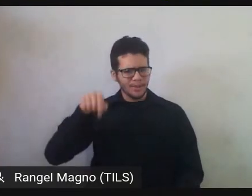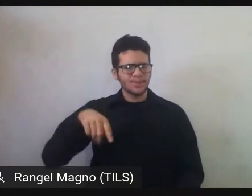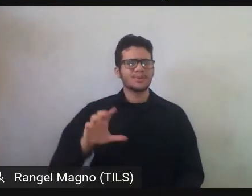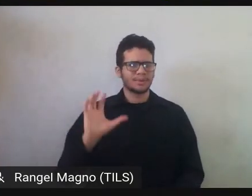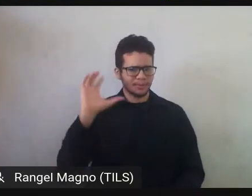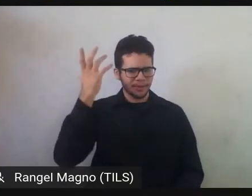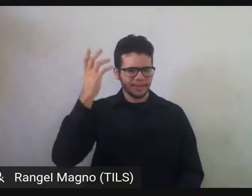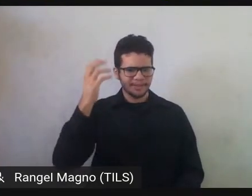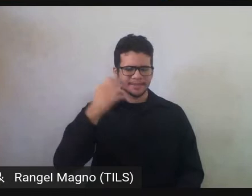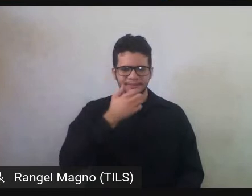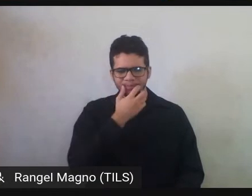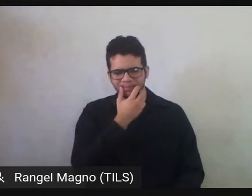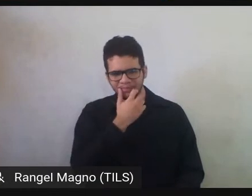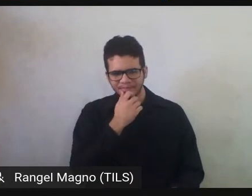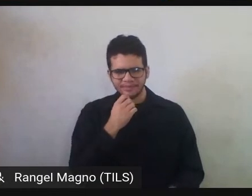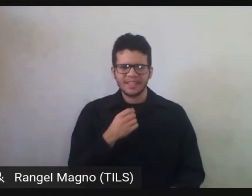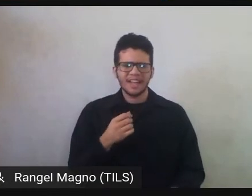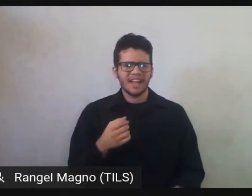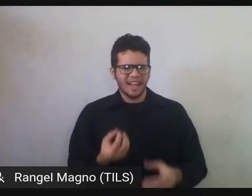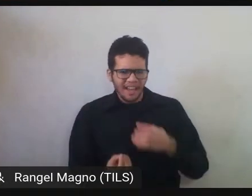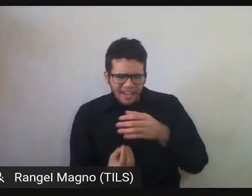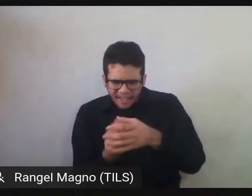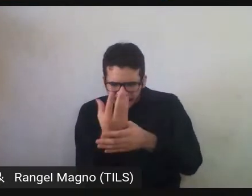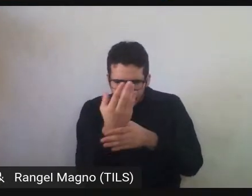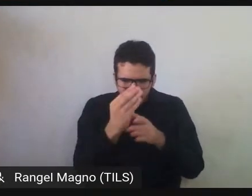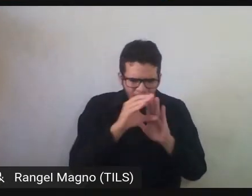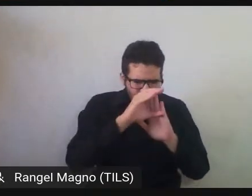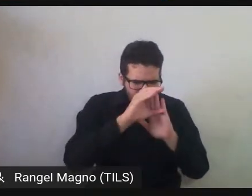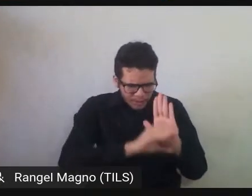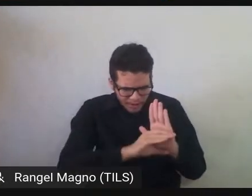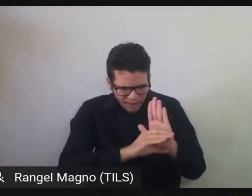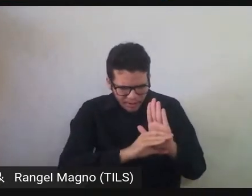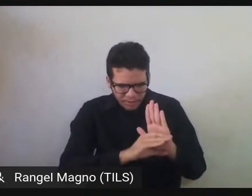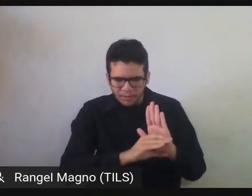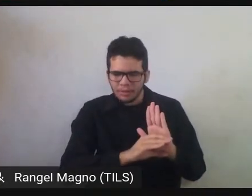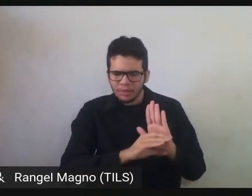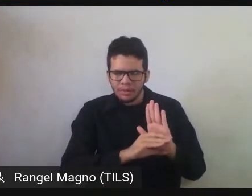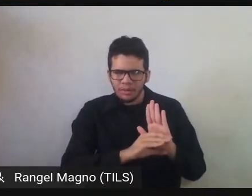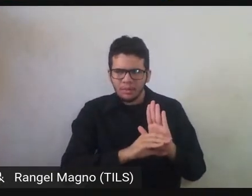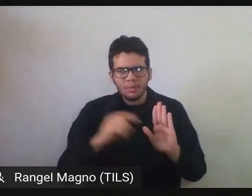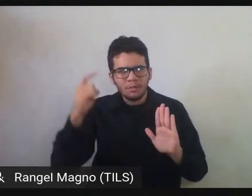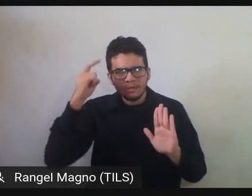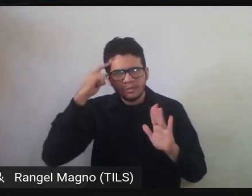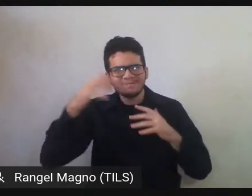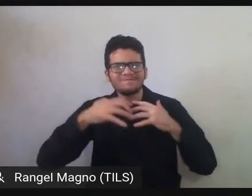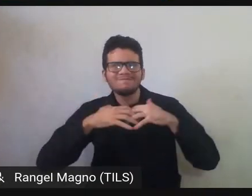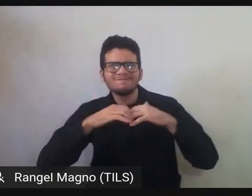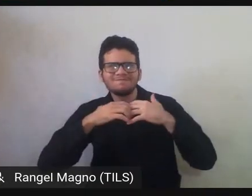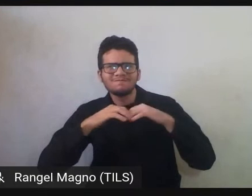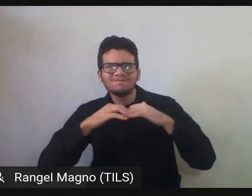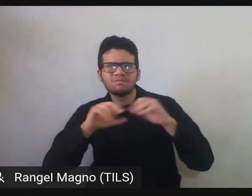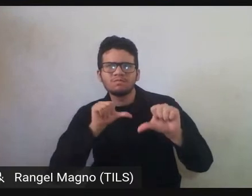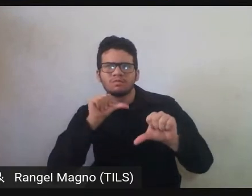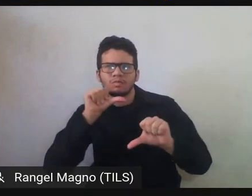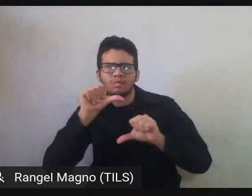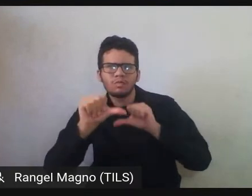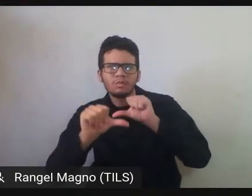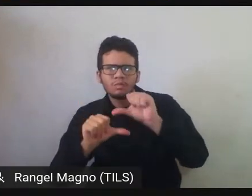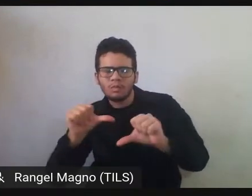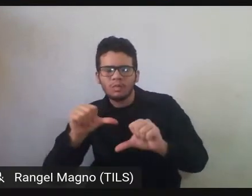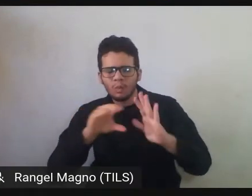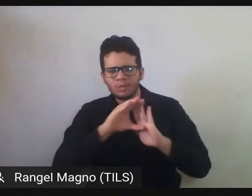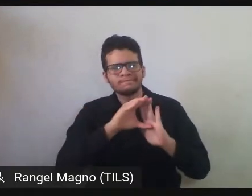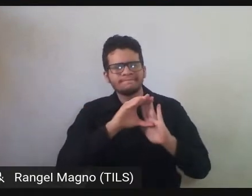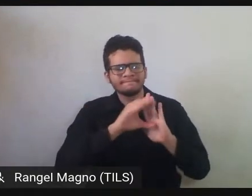elaborando os conceitos e na medida que ele elabora esses conceitos ele retoma elaborações anteriores